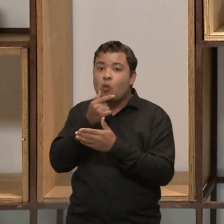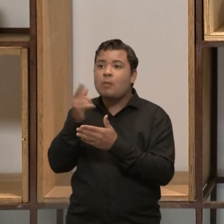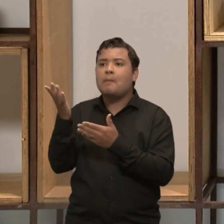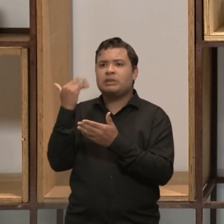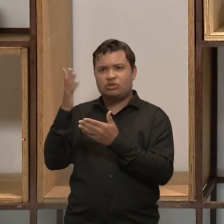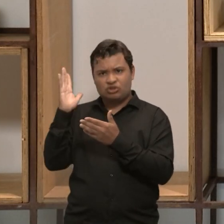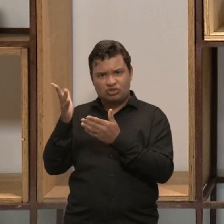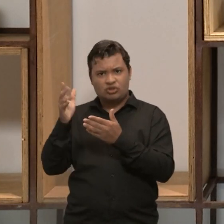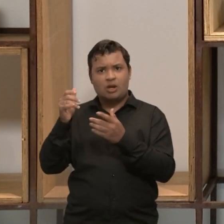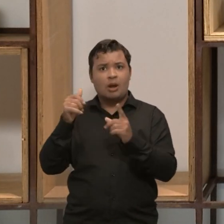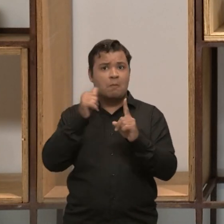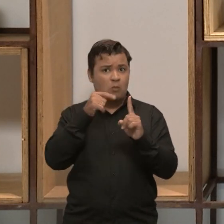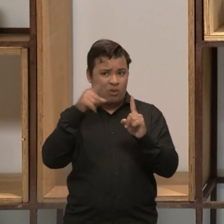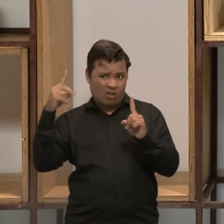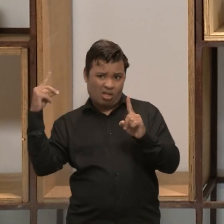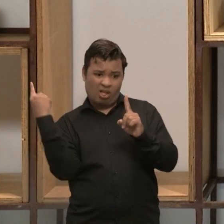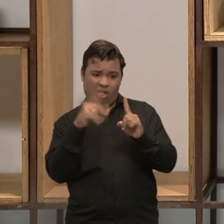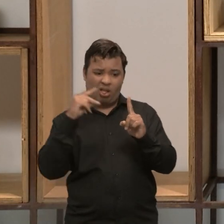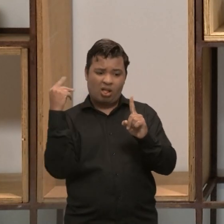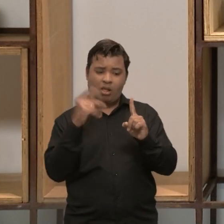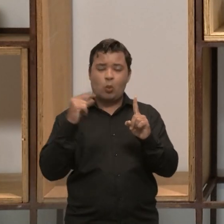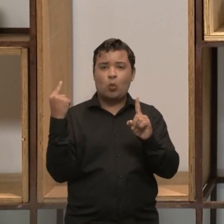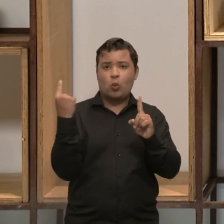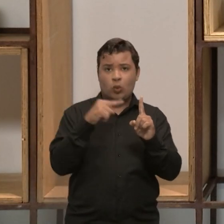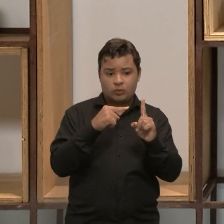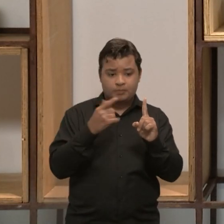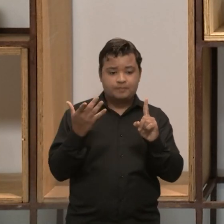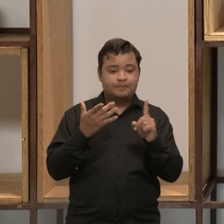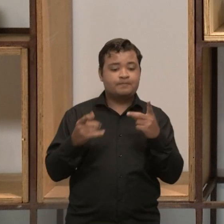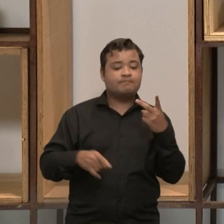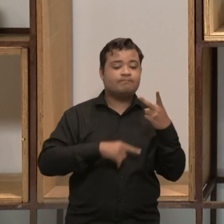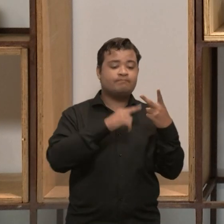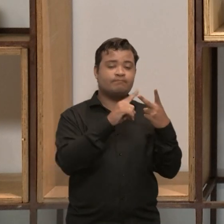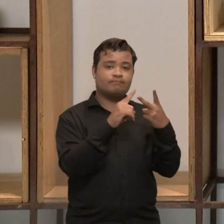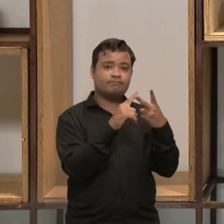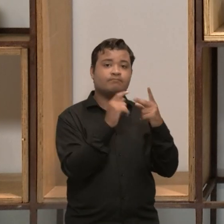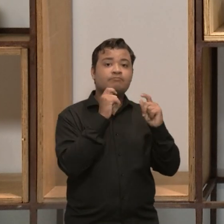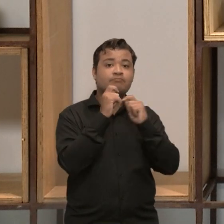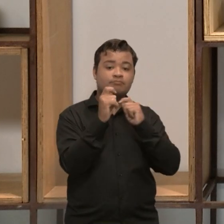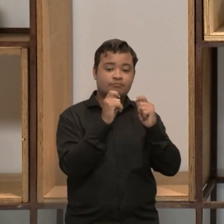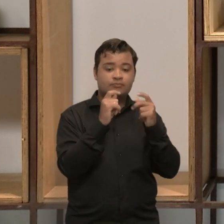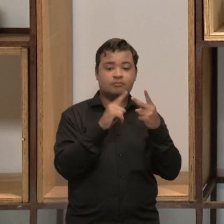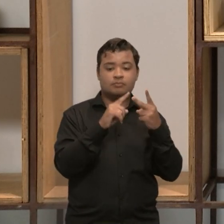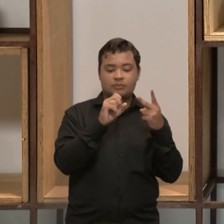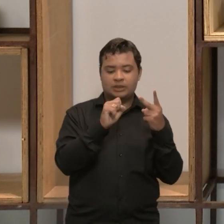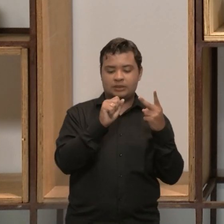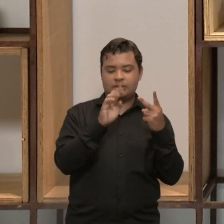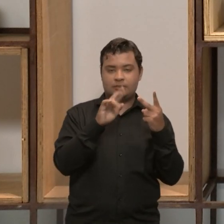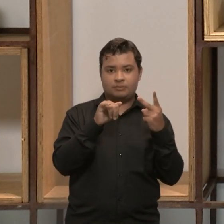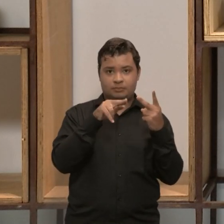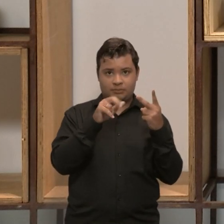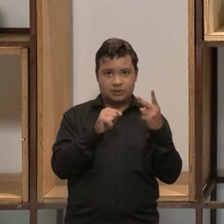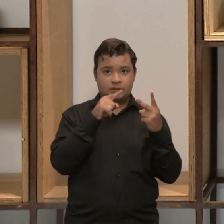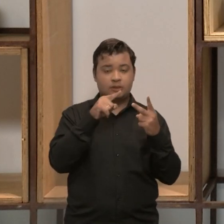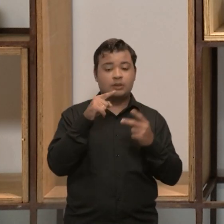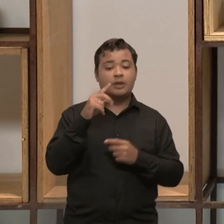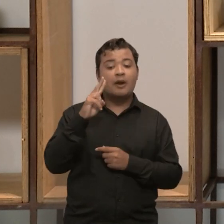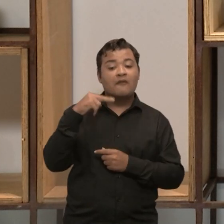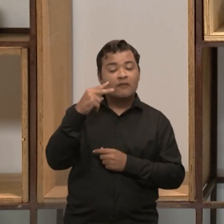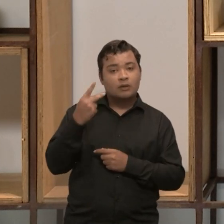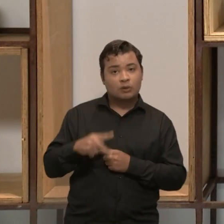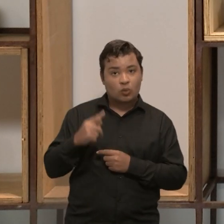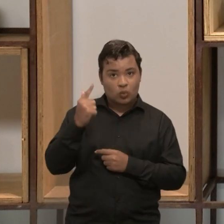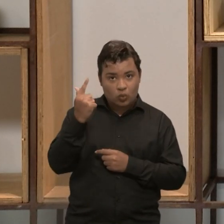envolvidos com violência contra a mulher. E agora a gente recebe uma nova entrevistada, que é a Sabrina Garcês, vereadora por